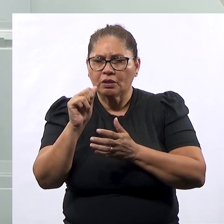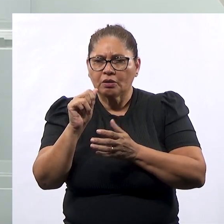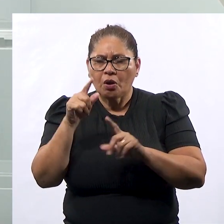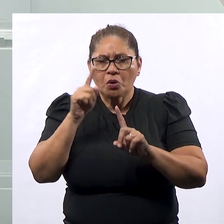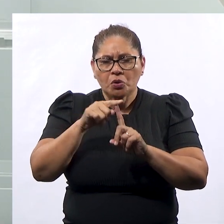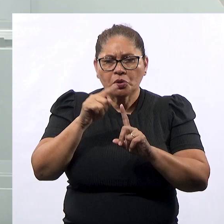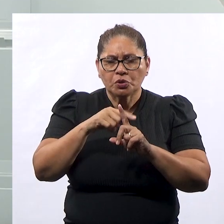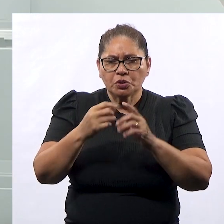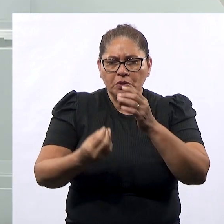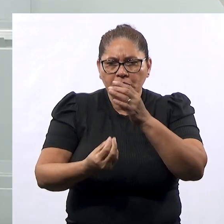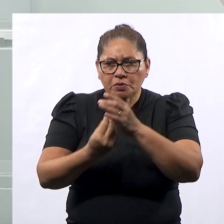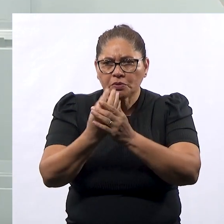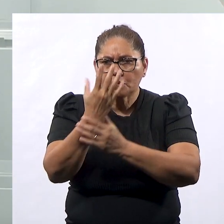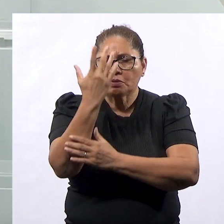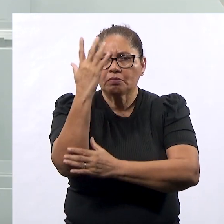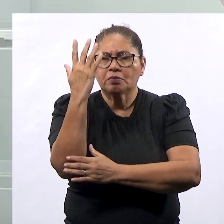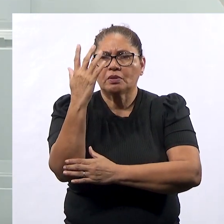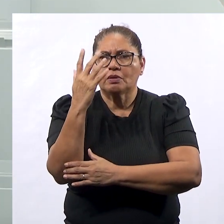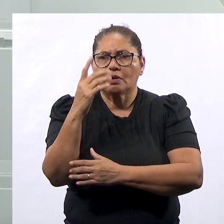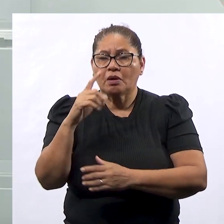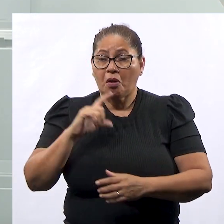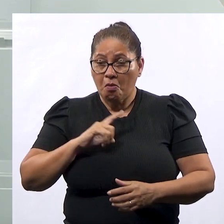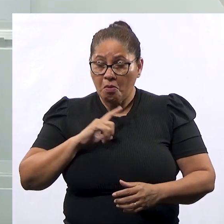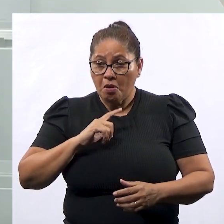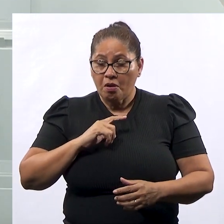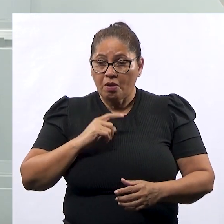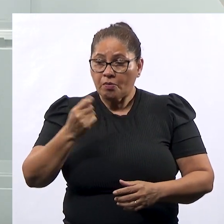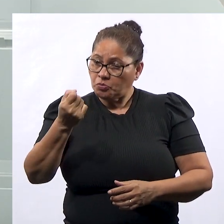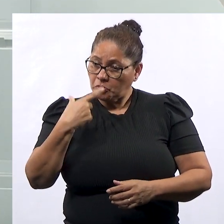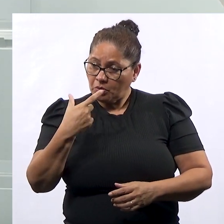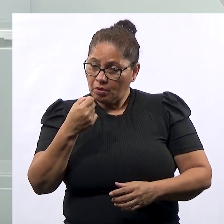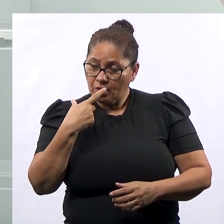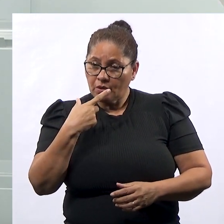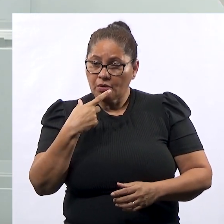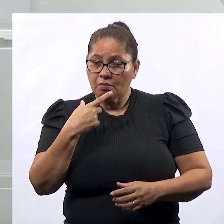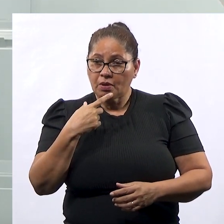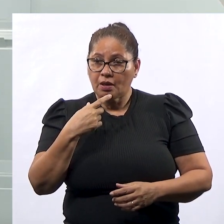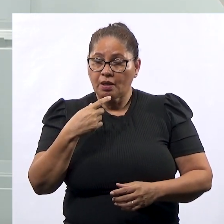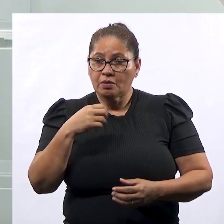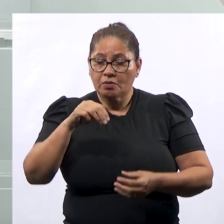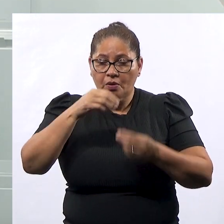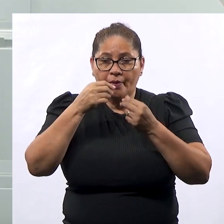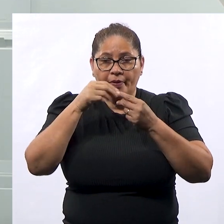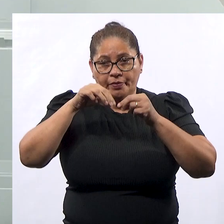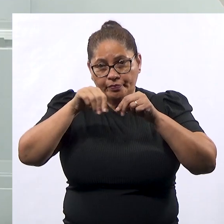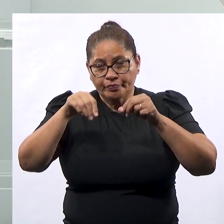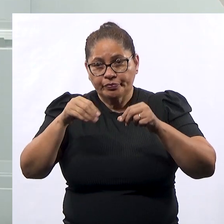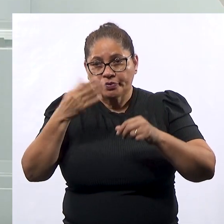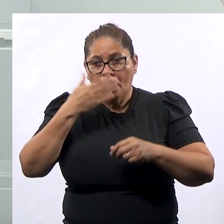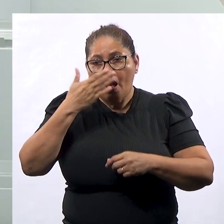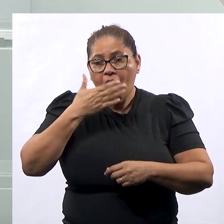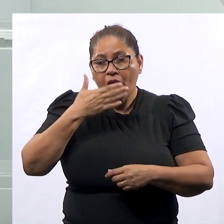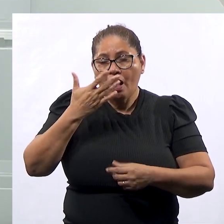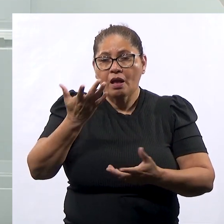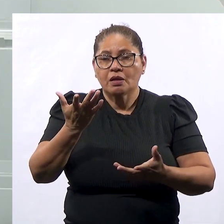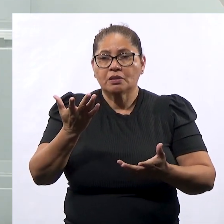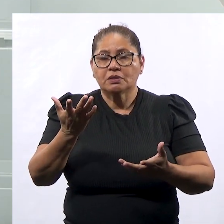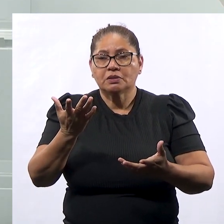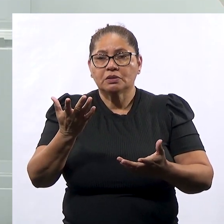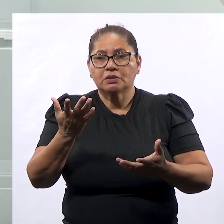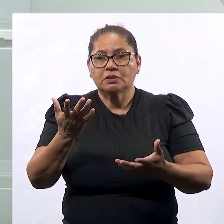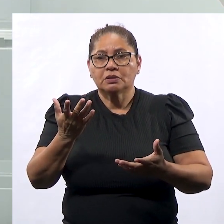analisar quais são os tipos de plantas que a gente pode ter plantas medicinais, a gente pode ter temperos, a gente estuda os